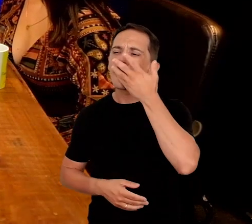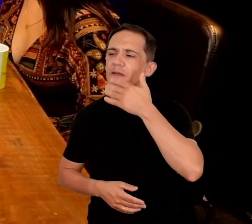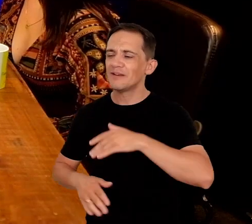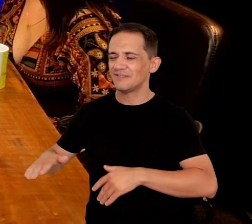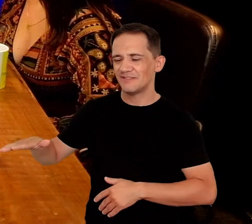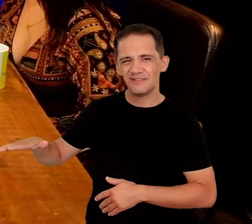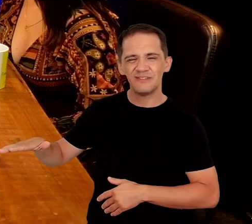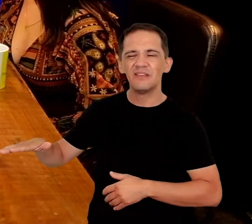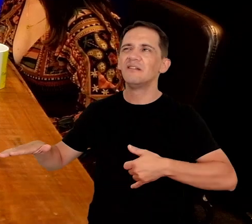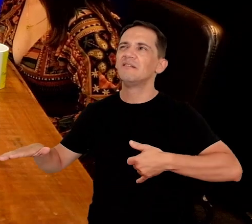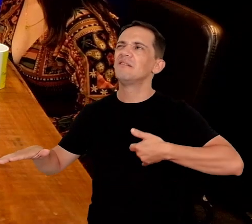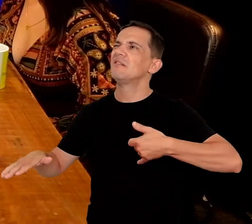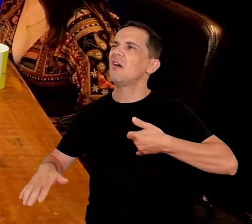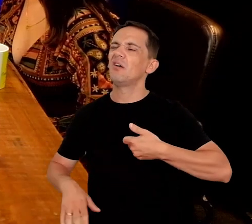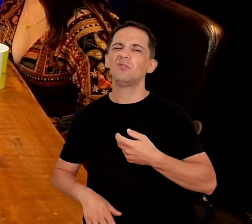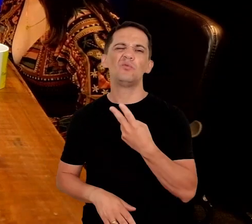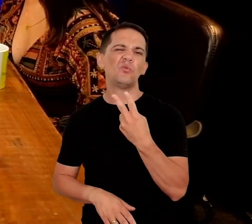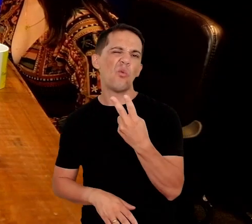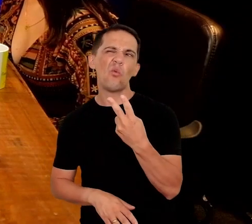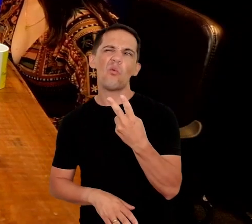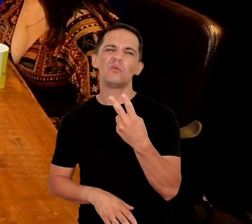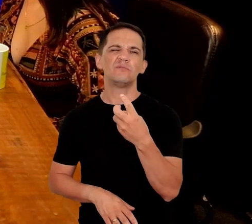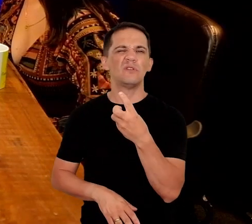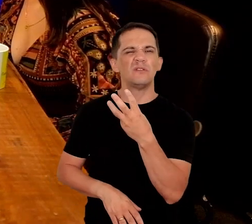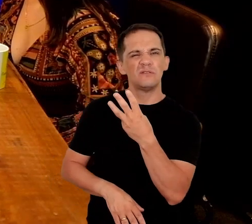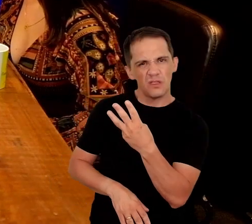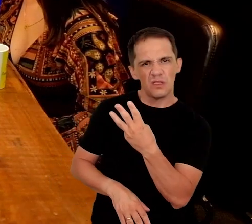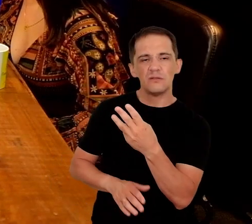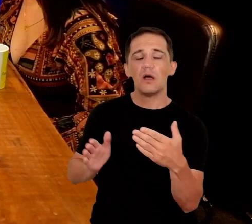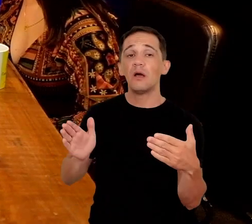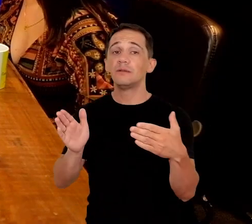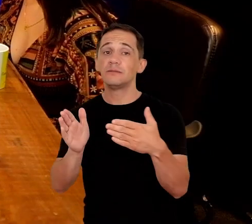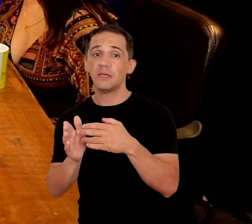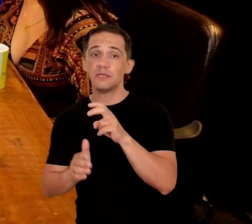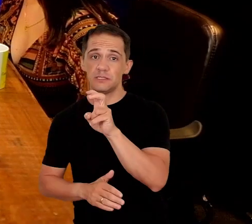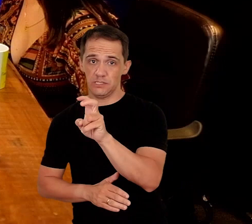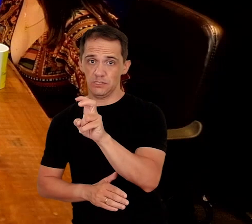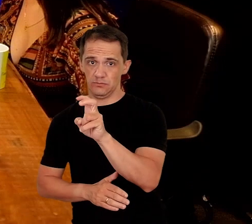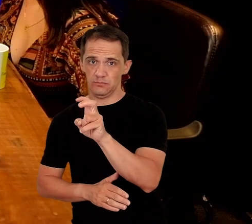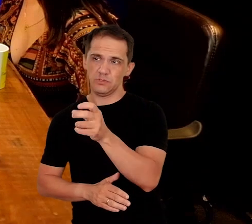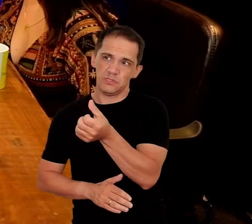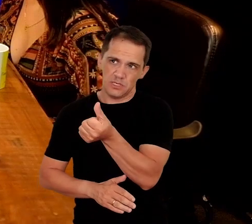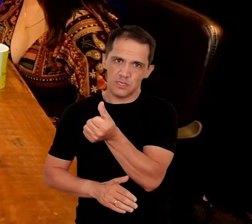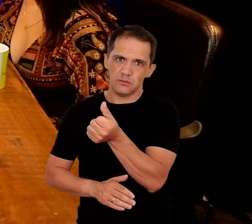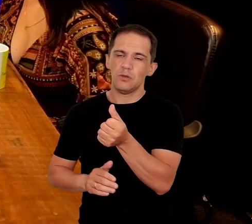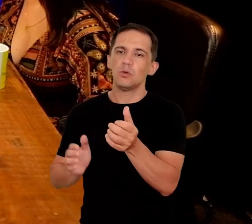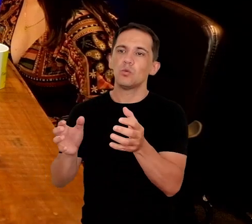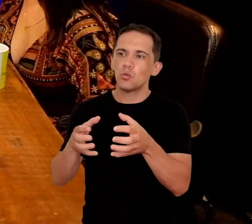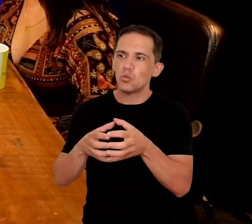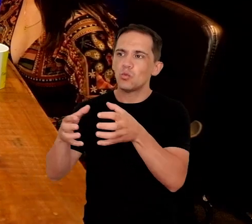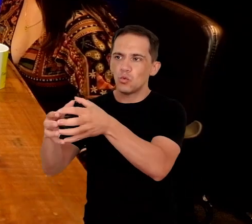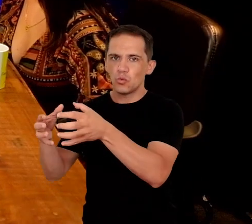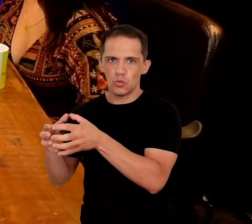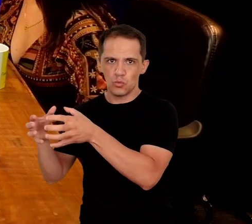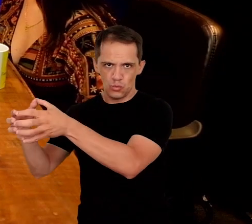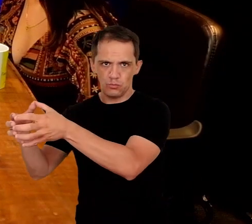crianças pequenas, né, eles são de 2 anos, eu pego turmas de 2 anos e meio, acho que 3 anos, até 5, 6 anos, que daí eles vão para a primeira